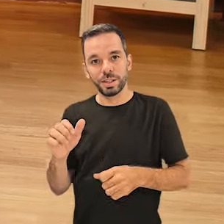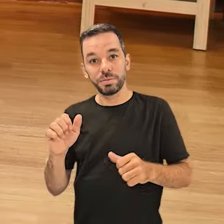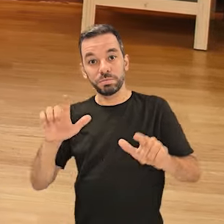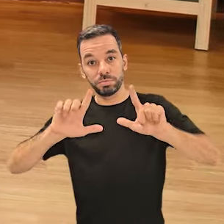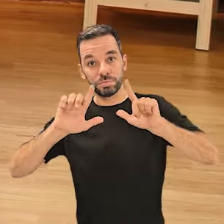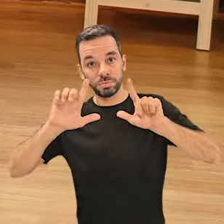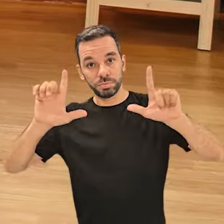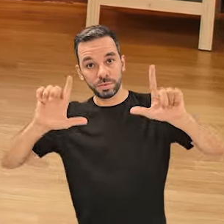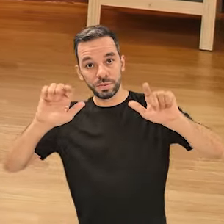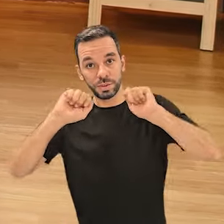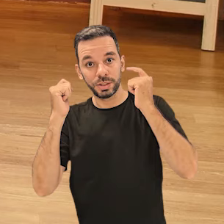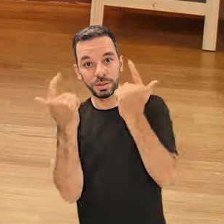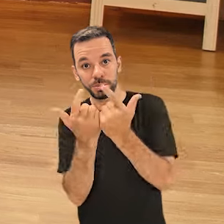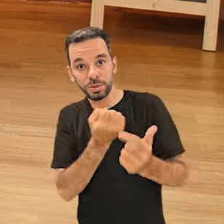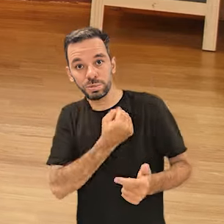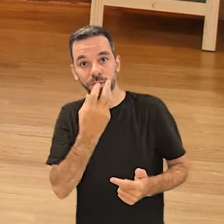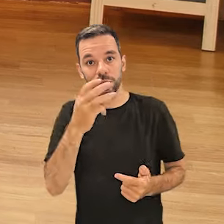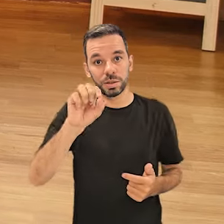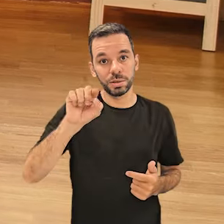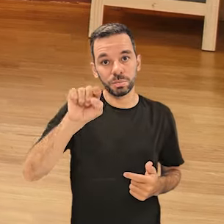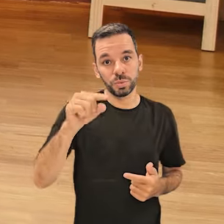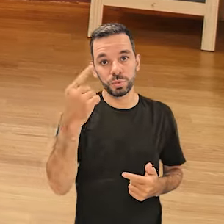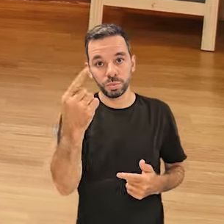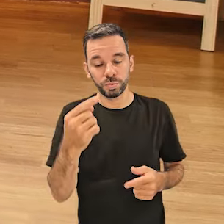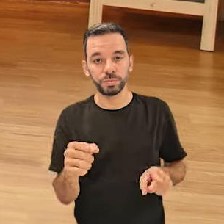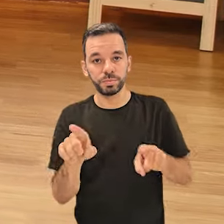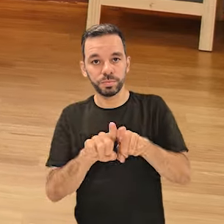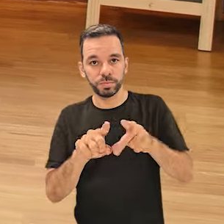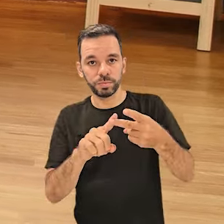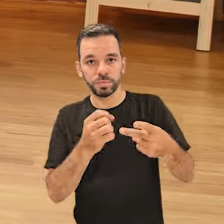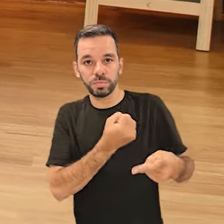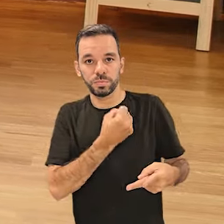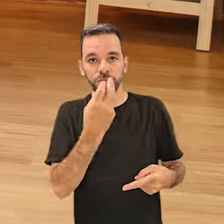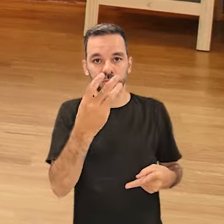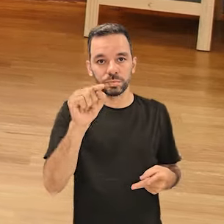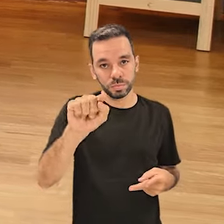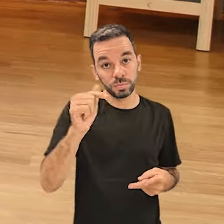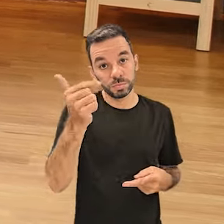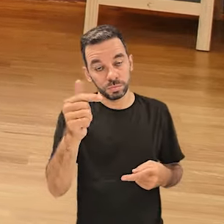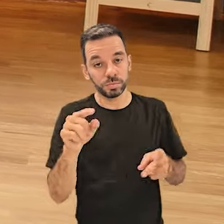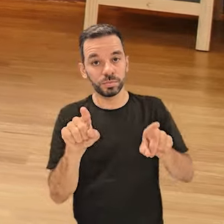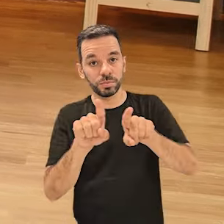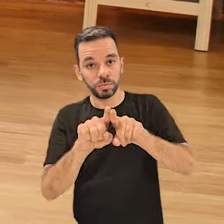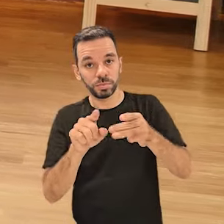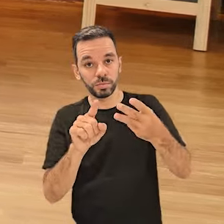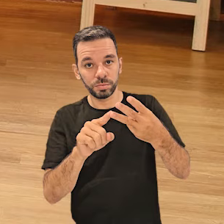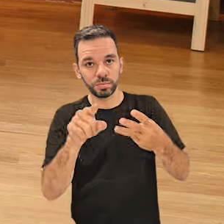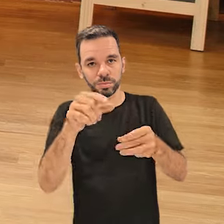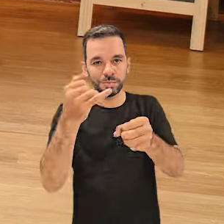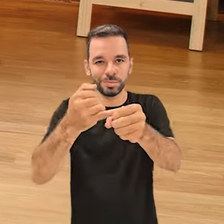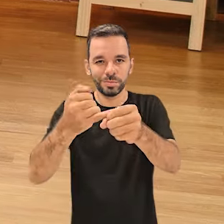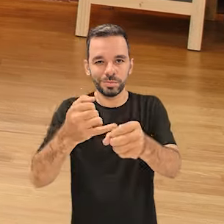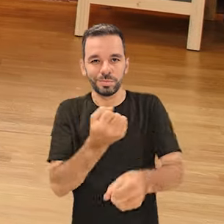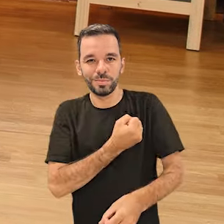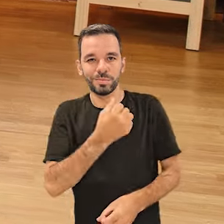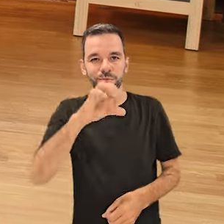Assembleia, canal 30.1, o canal da cidadania. Rede Legislativa, canal 3.2, e você no interior nos assiste pelo